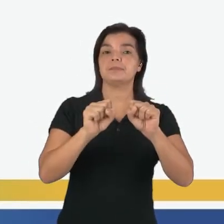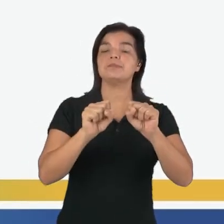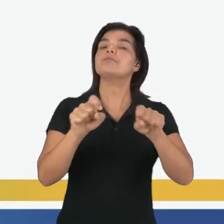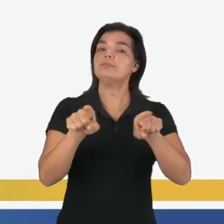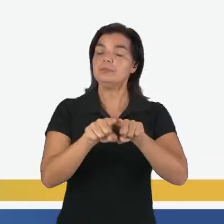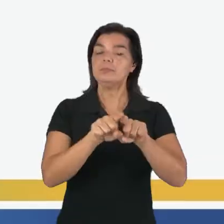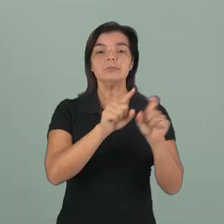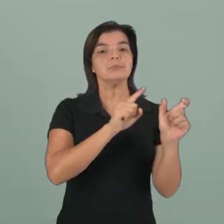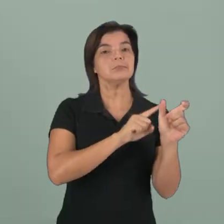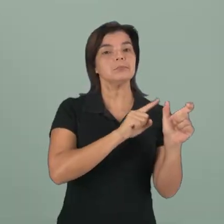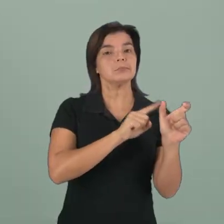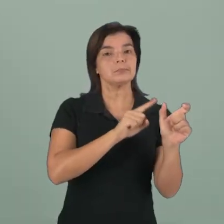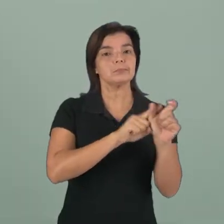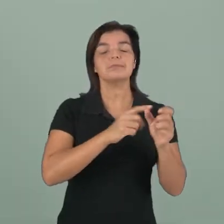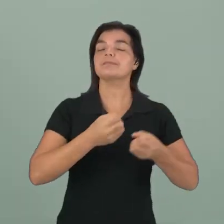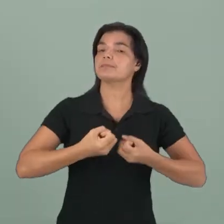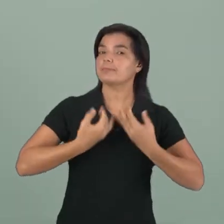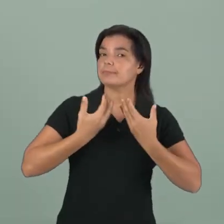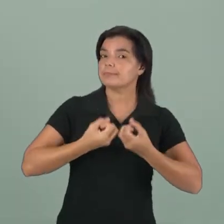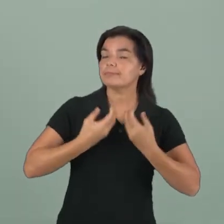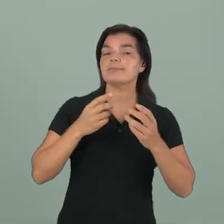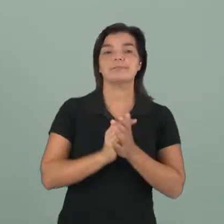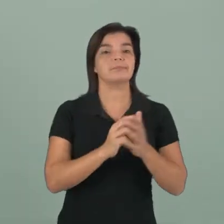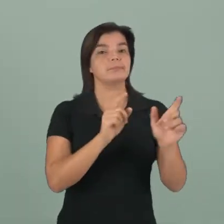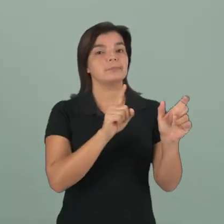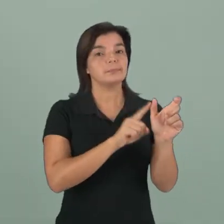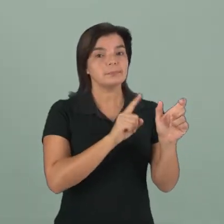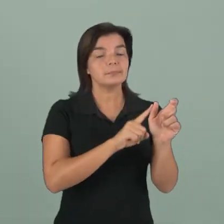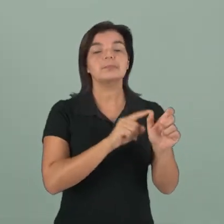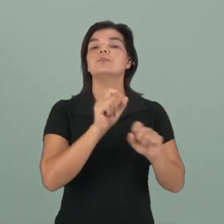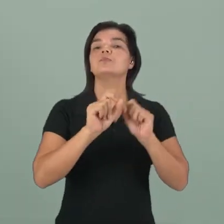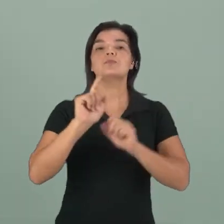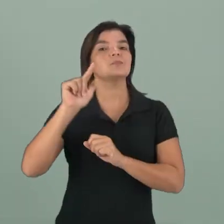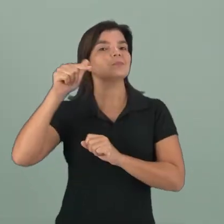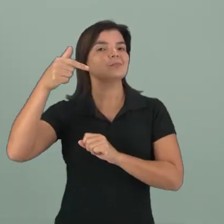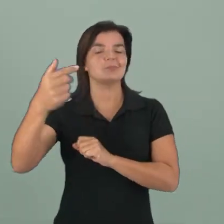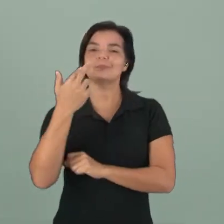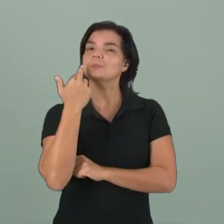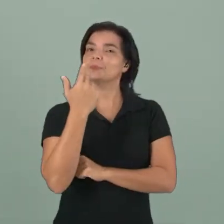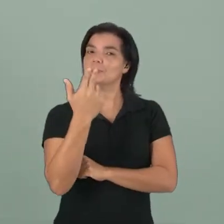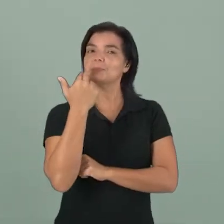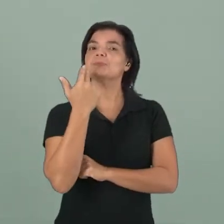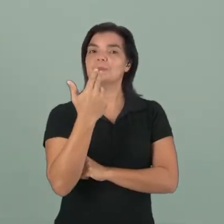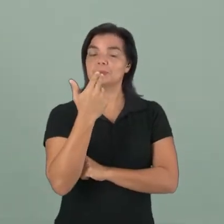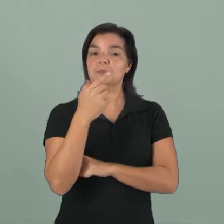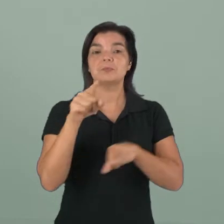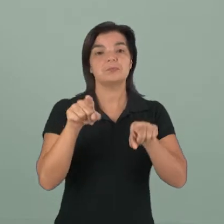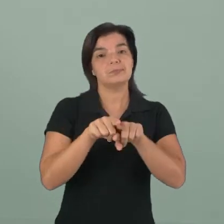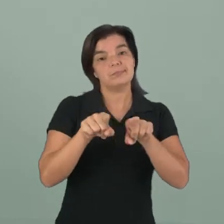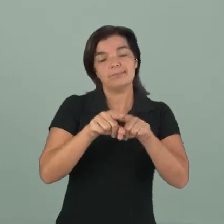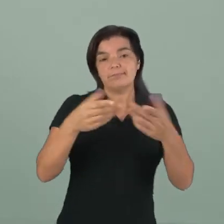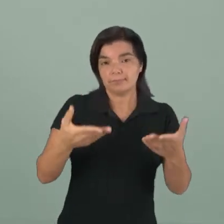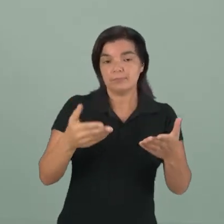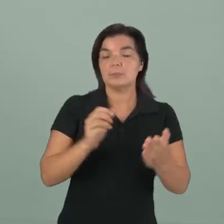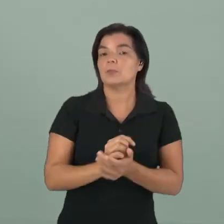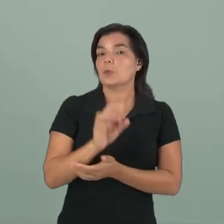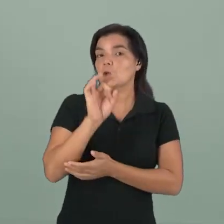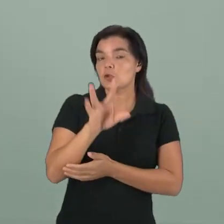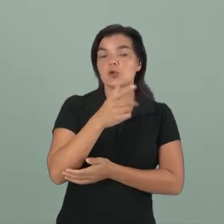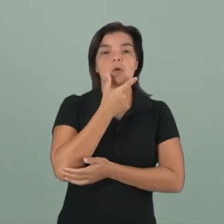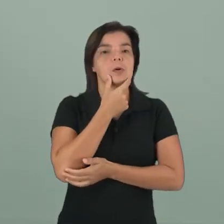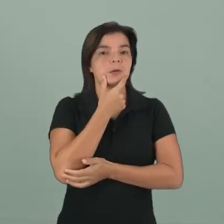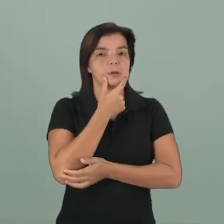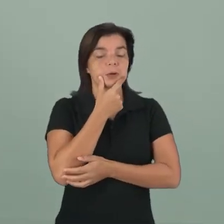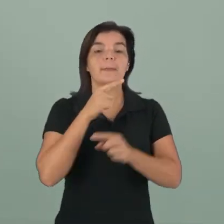que esses termos, expressões, palavras que vêm de outros idiomas, não necessariamente apenas do